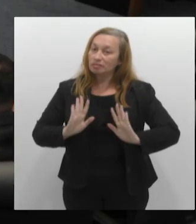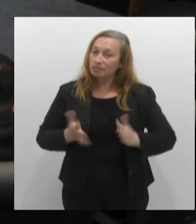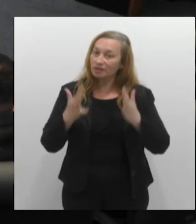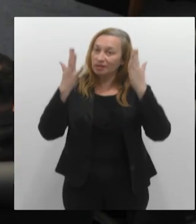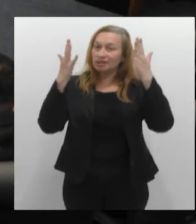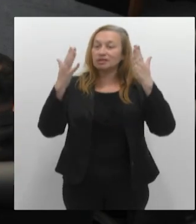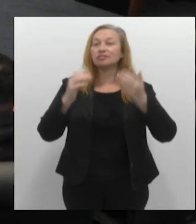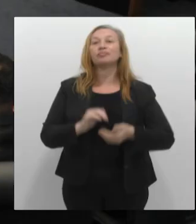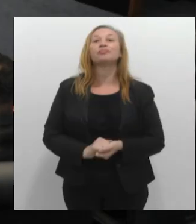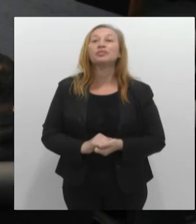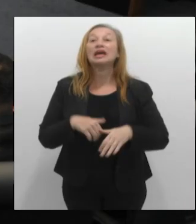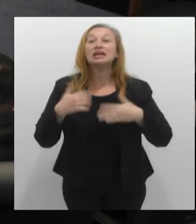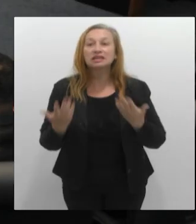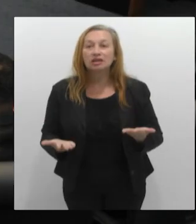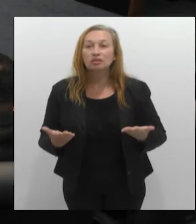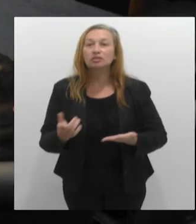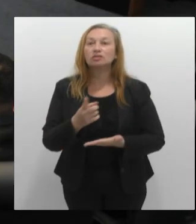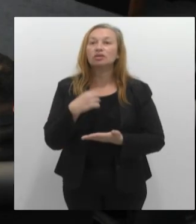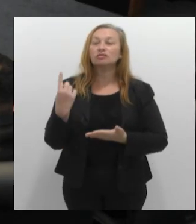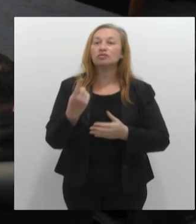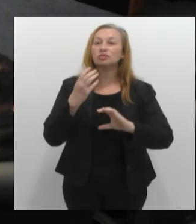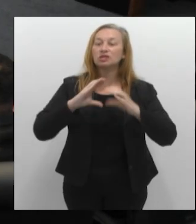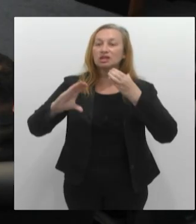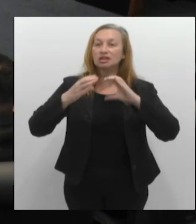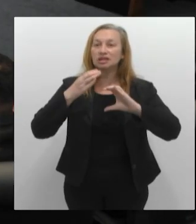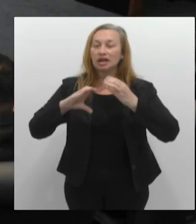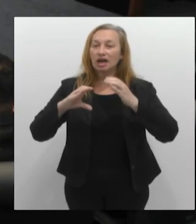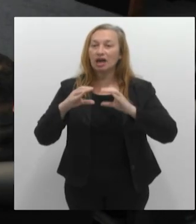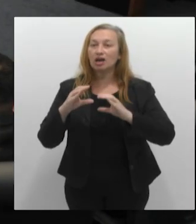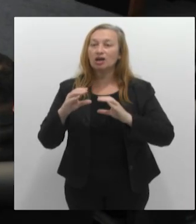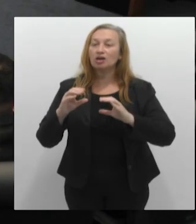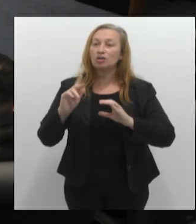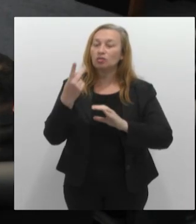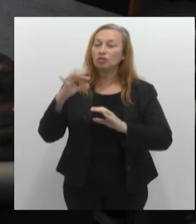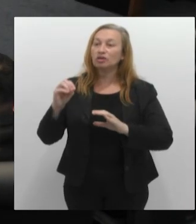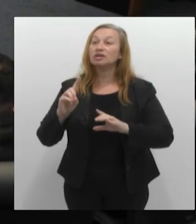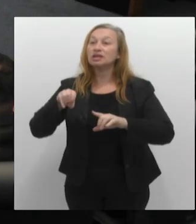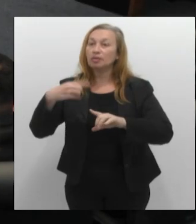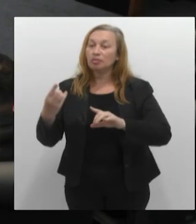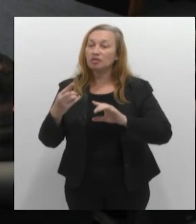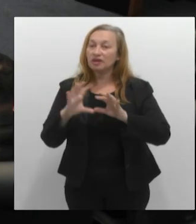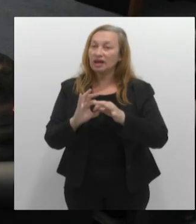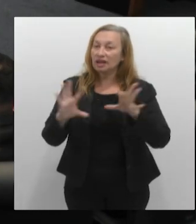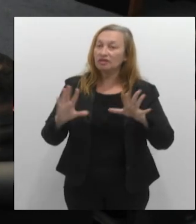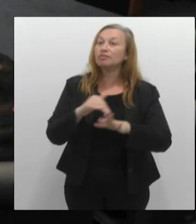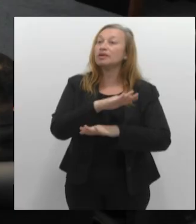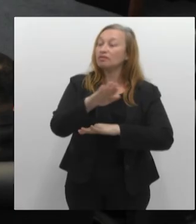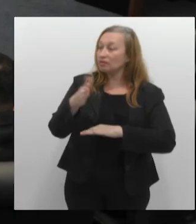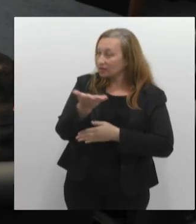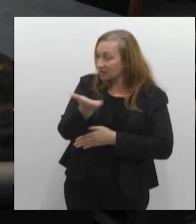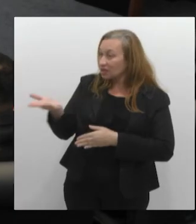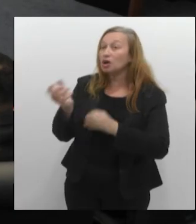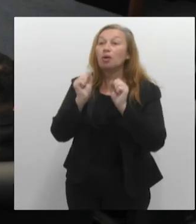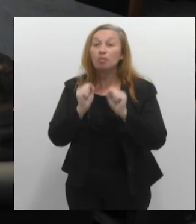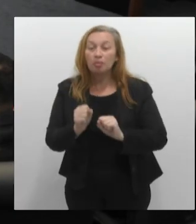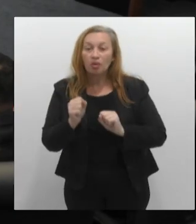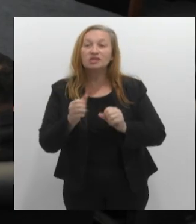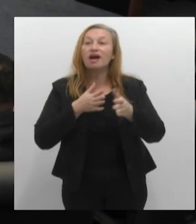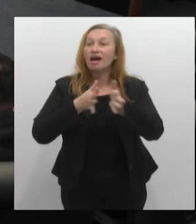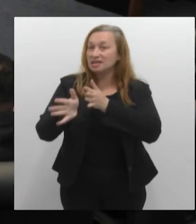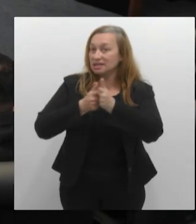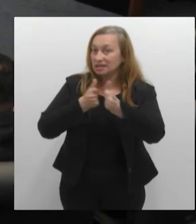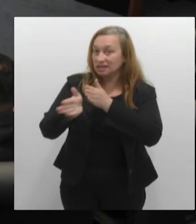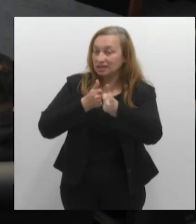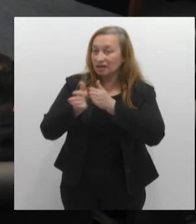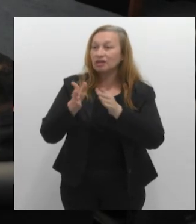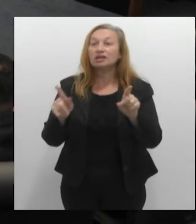celebrativo. Então, nós vamos cantar o hino, depois ele vai ficar disponível para que vocês todos também possam acessá-lo